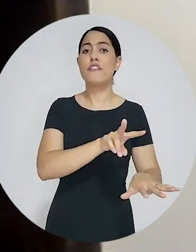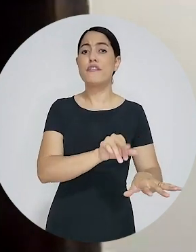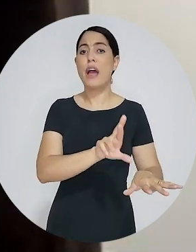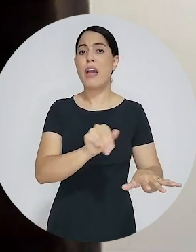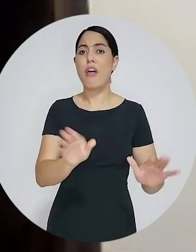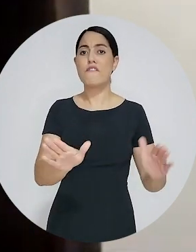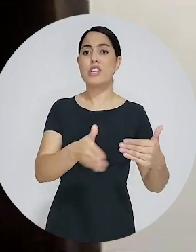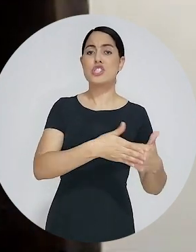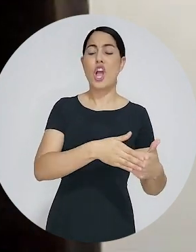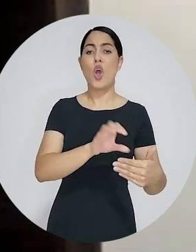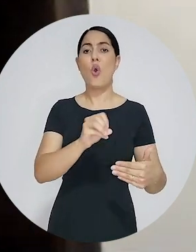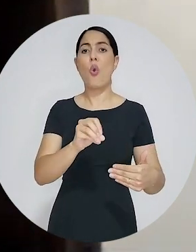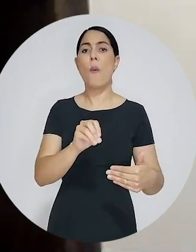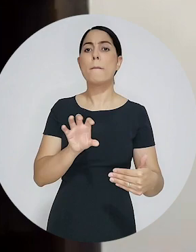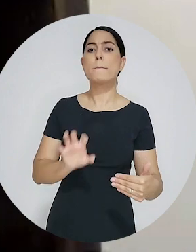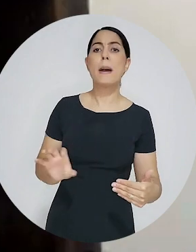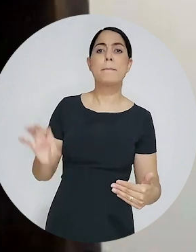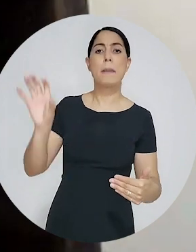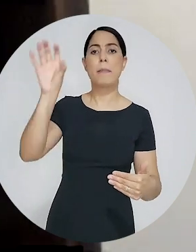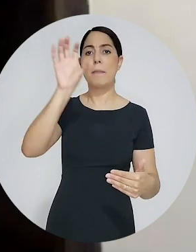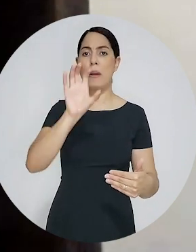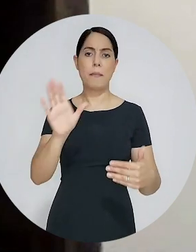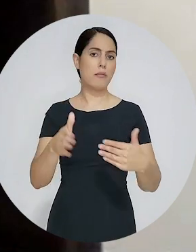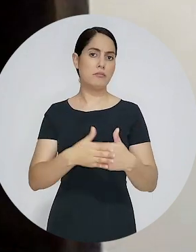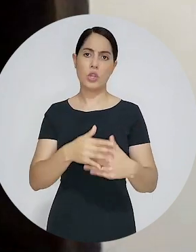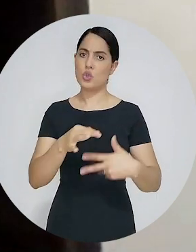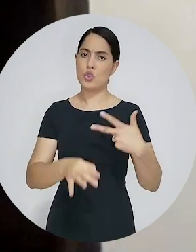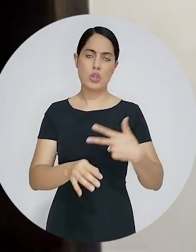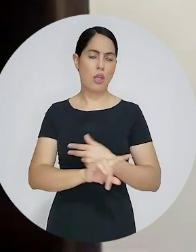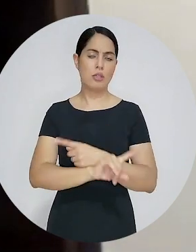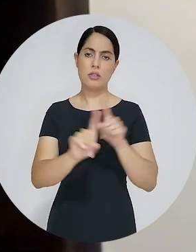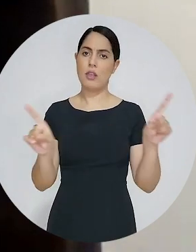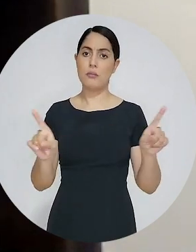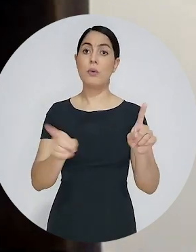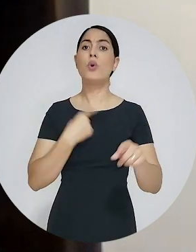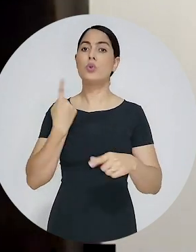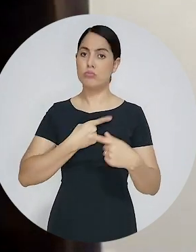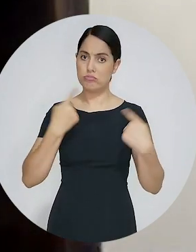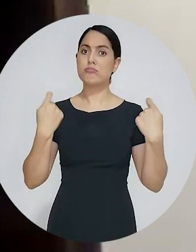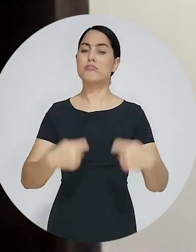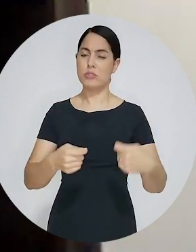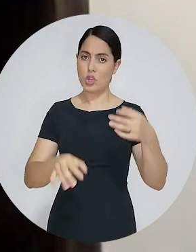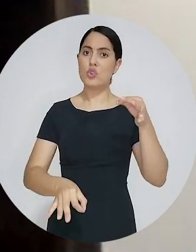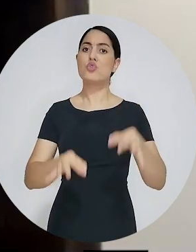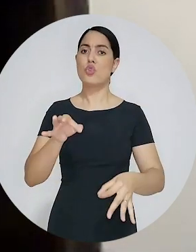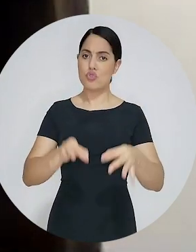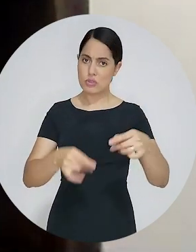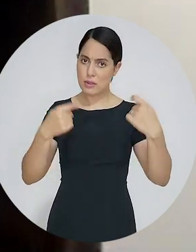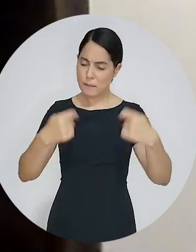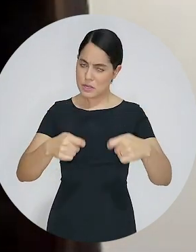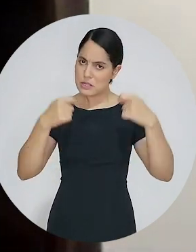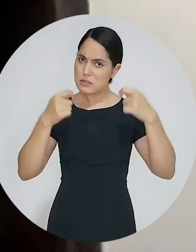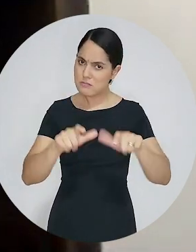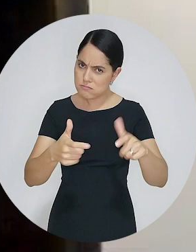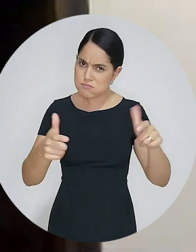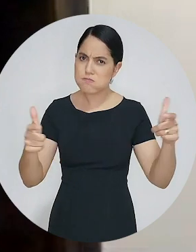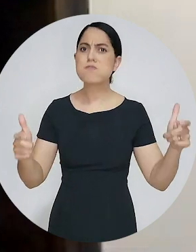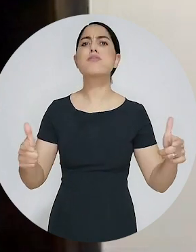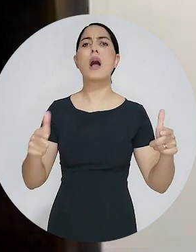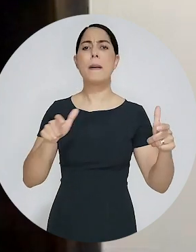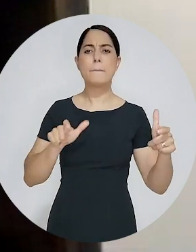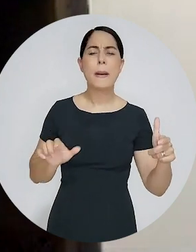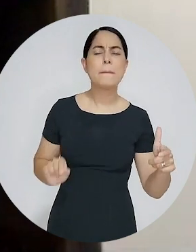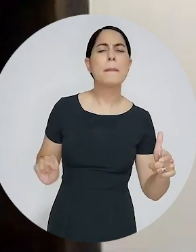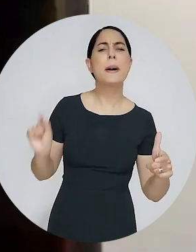represente fechamento de varas ou de comarcas em todo o território brasileiro. Somos daqueles que entendemos que a justiça deve